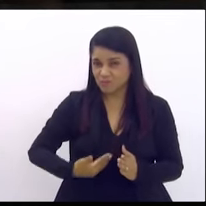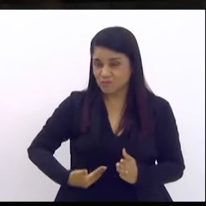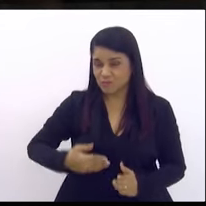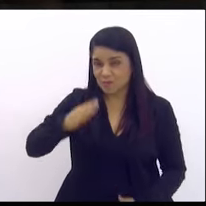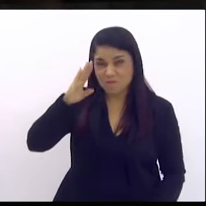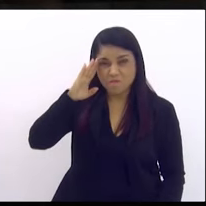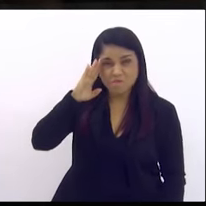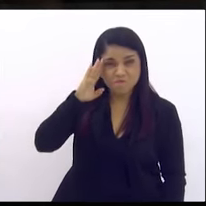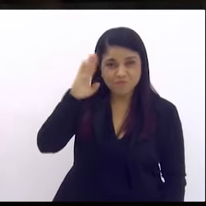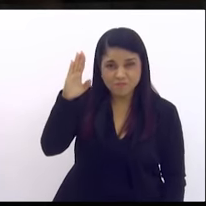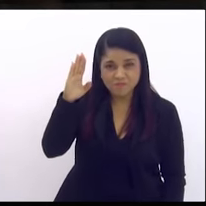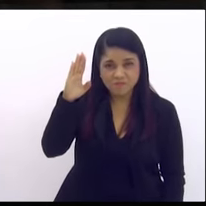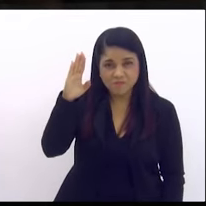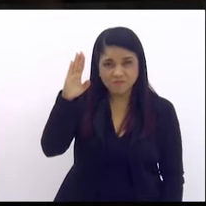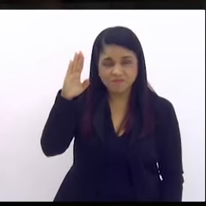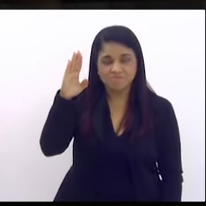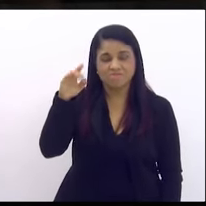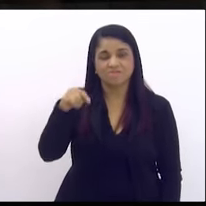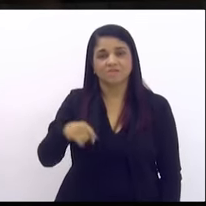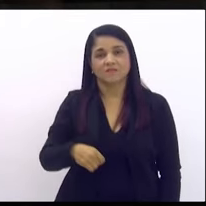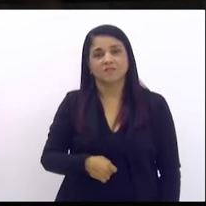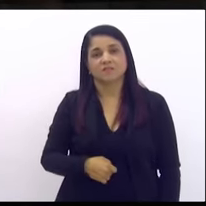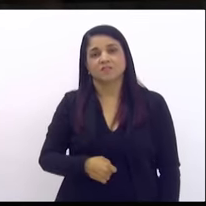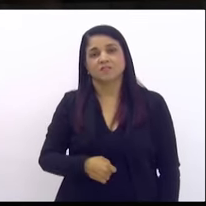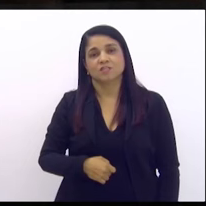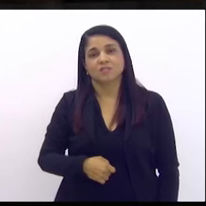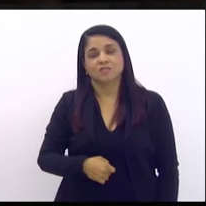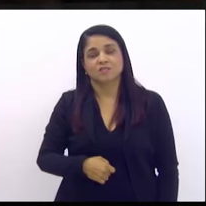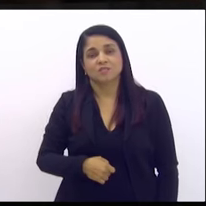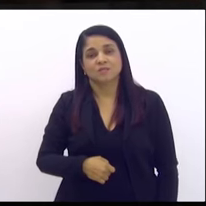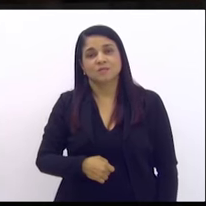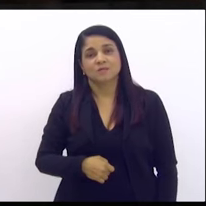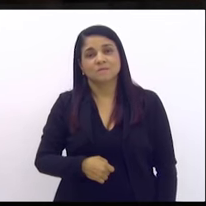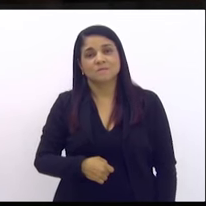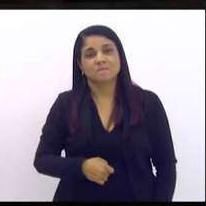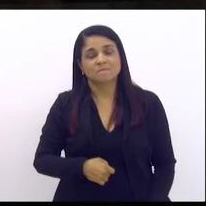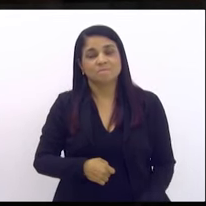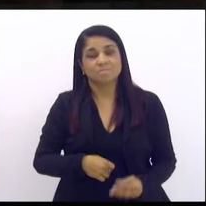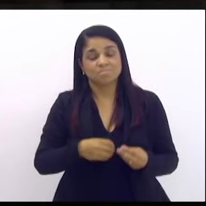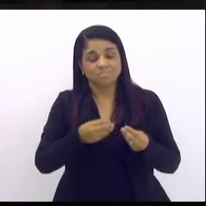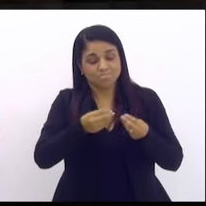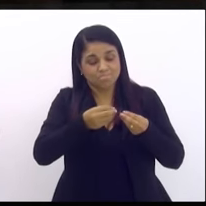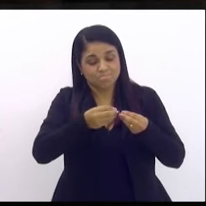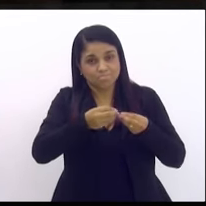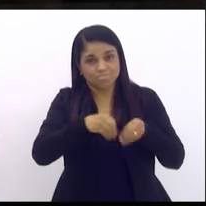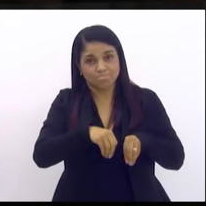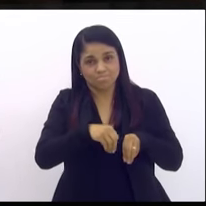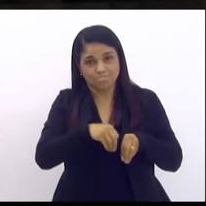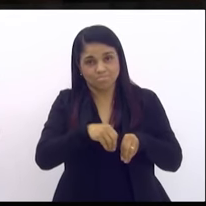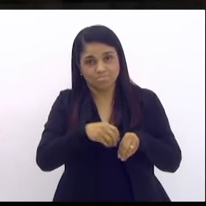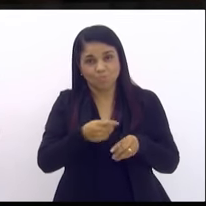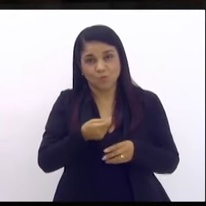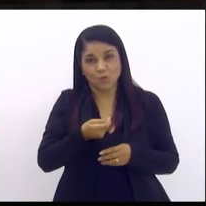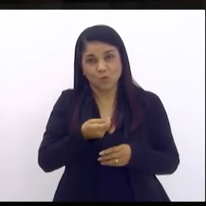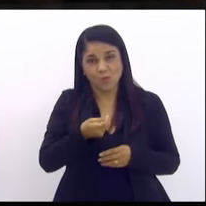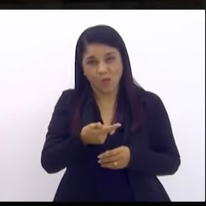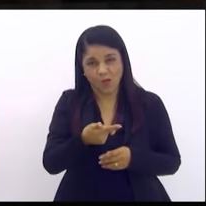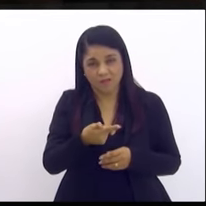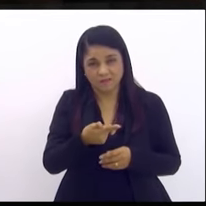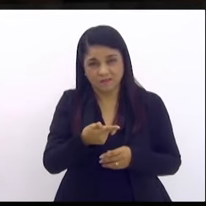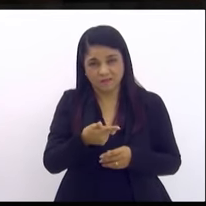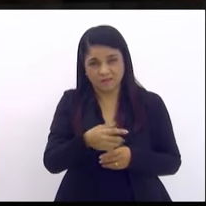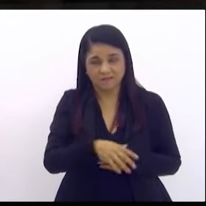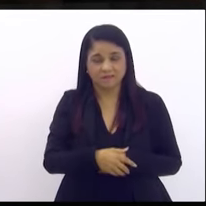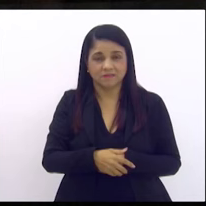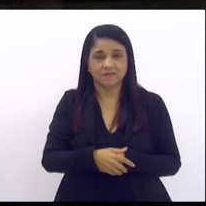principalmente mas não só está à beira de um precipício